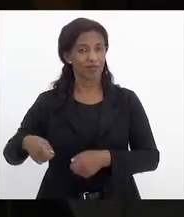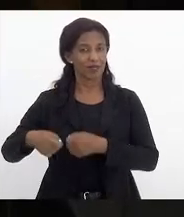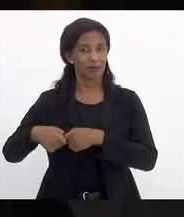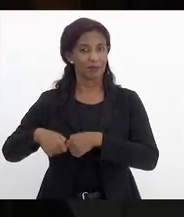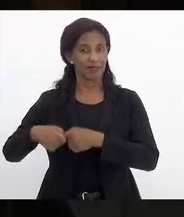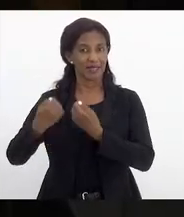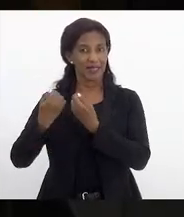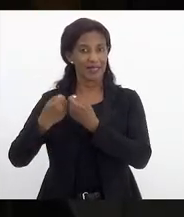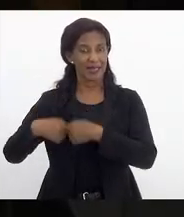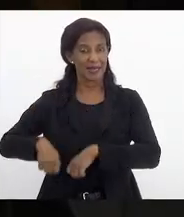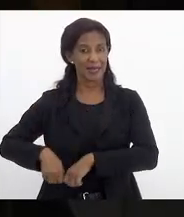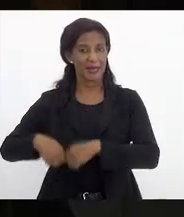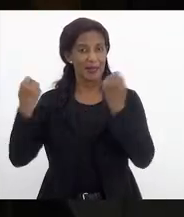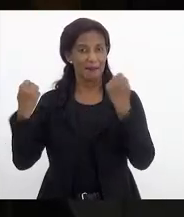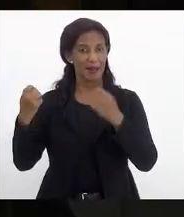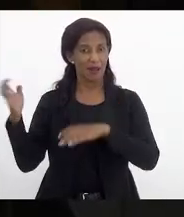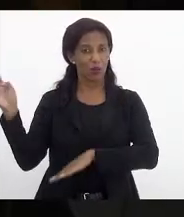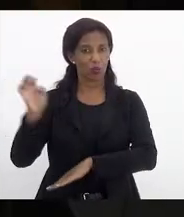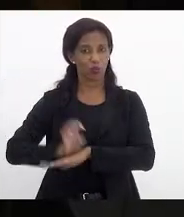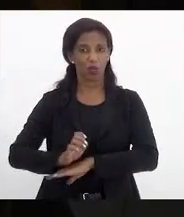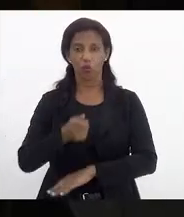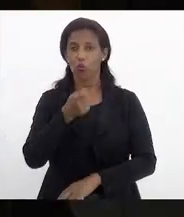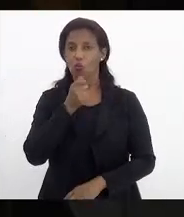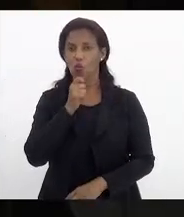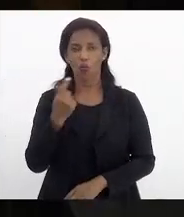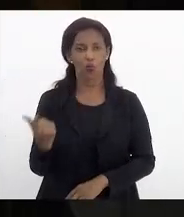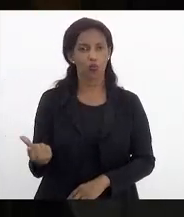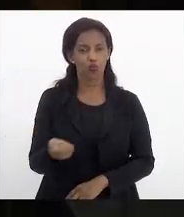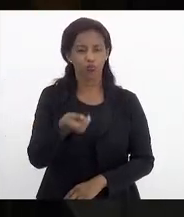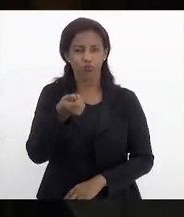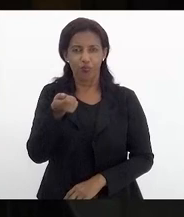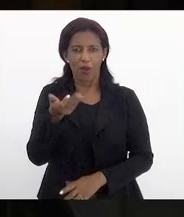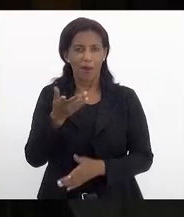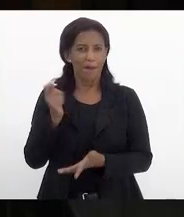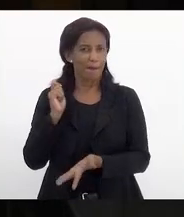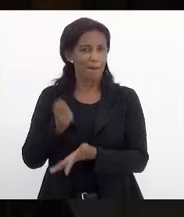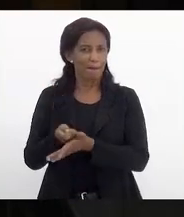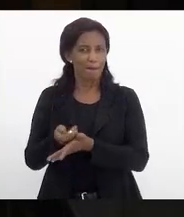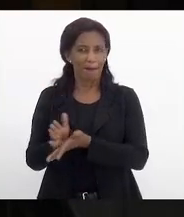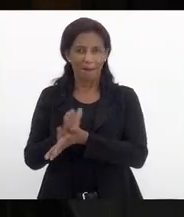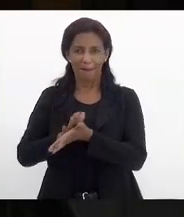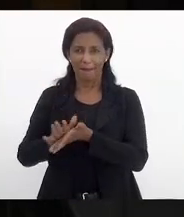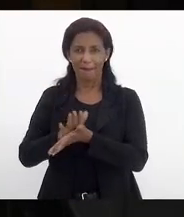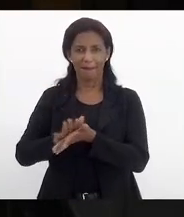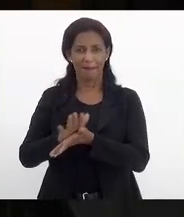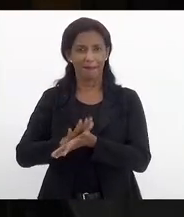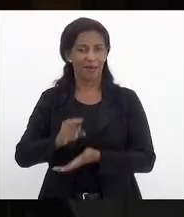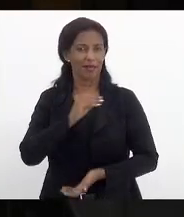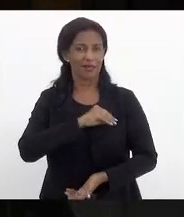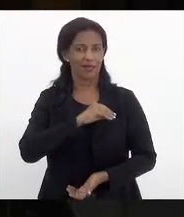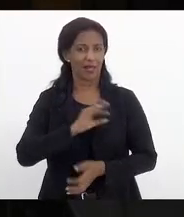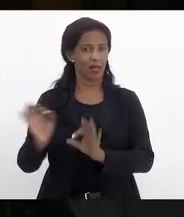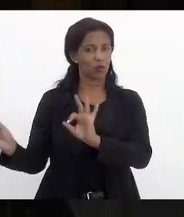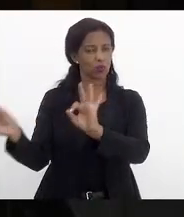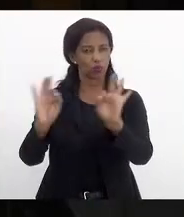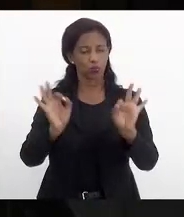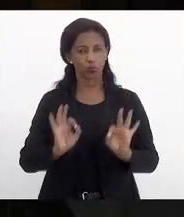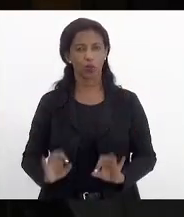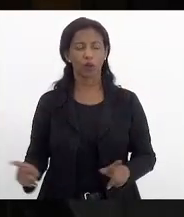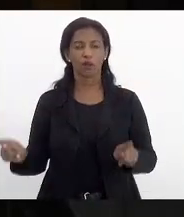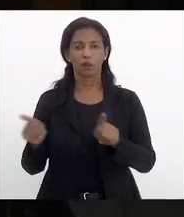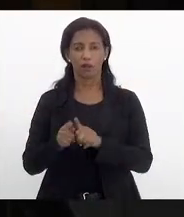Estado e não ter dinheiro sequer para pagar a folha. De outro